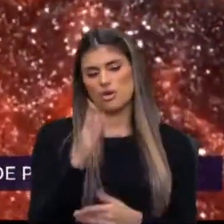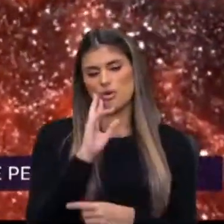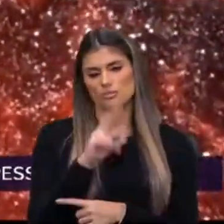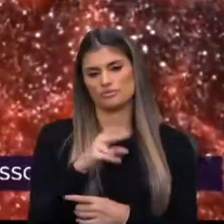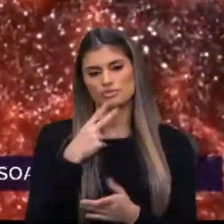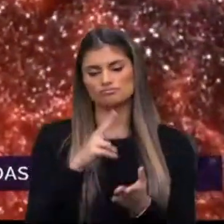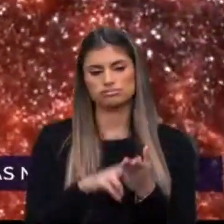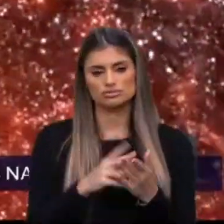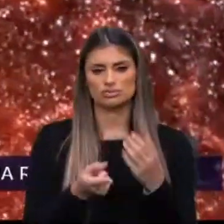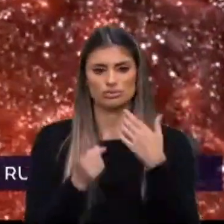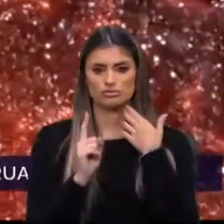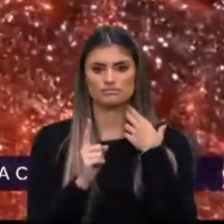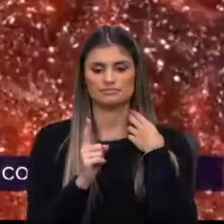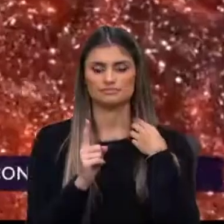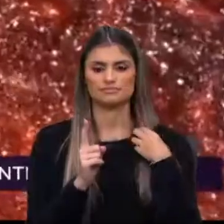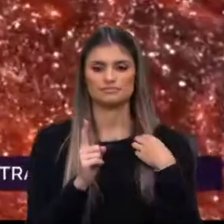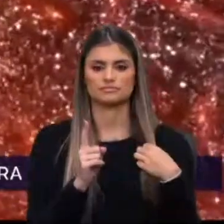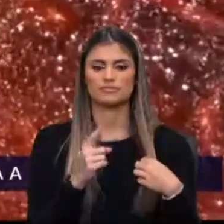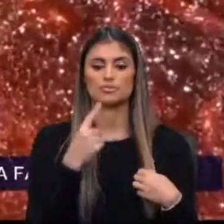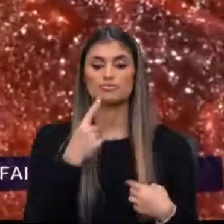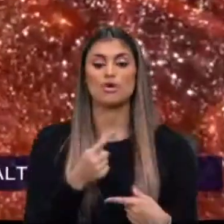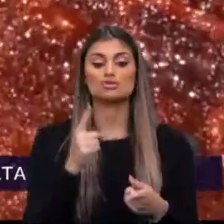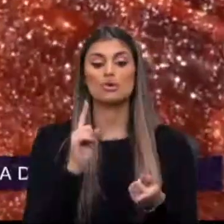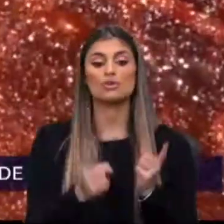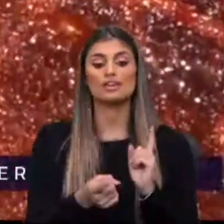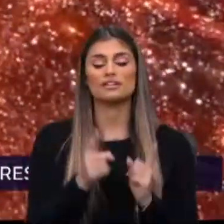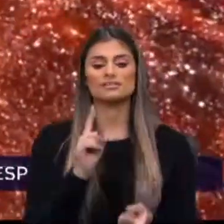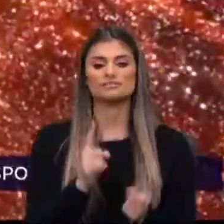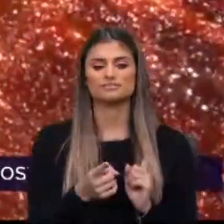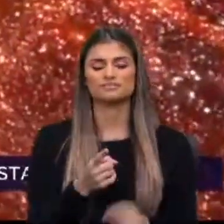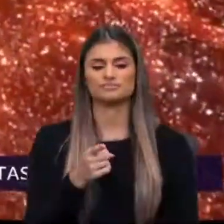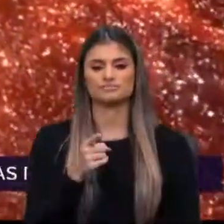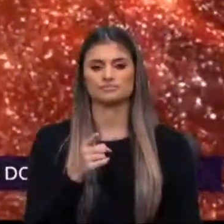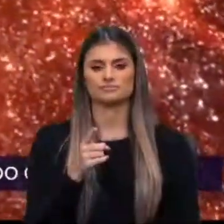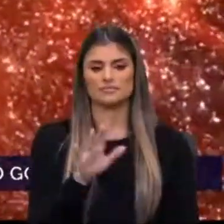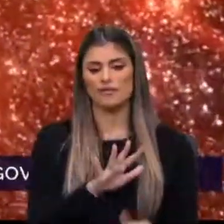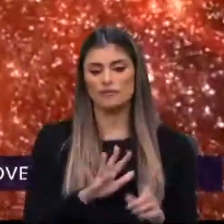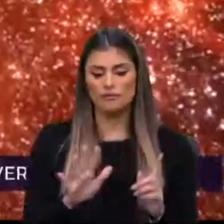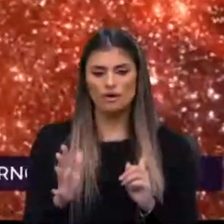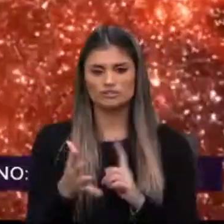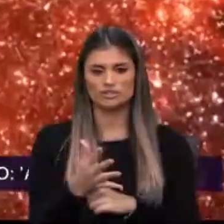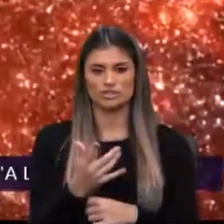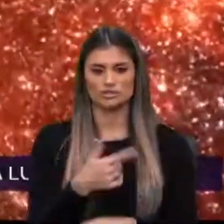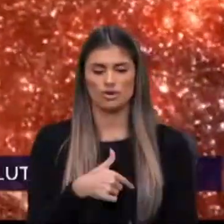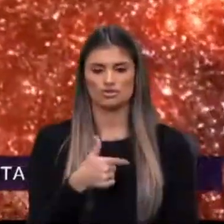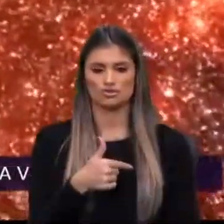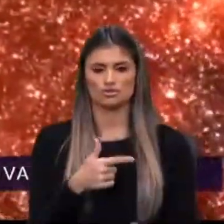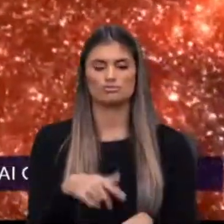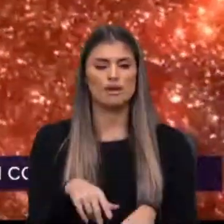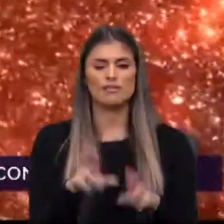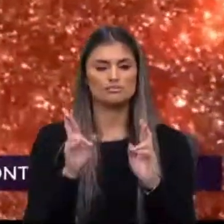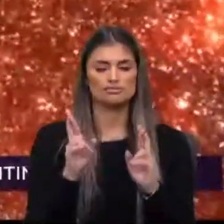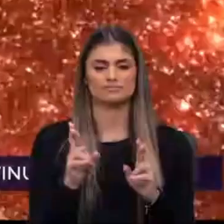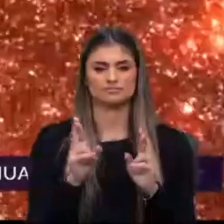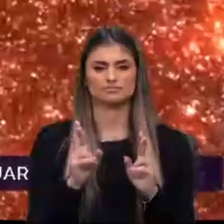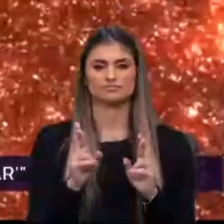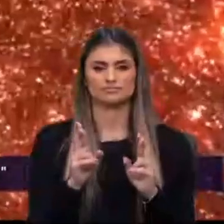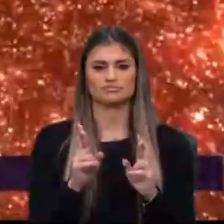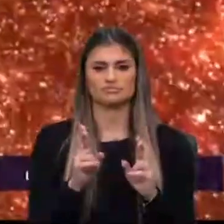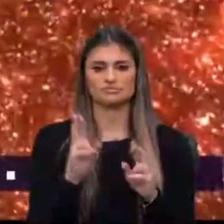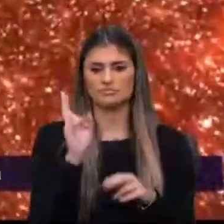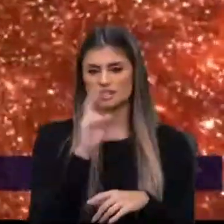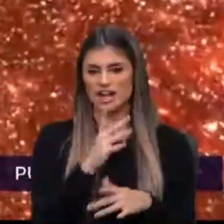observações, dizem-nos o seguinte: à volta dessa galáxia, nós estávamos à espera de encontrar